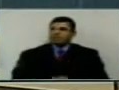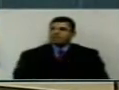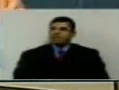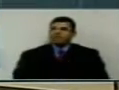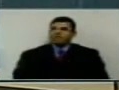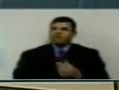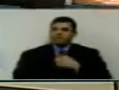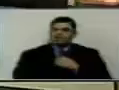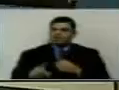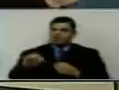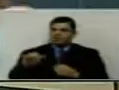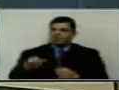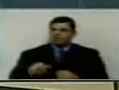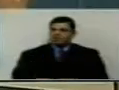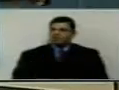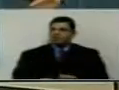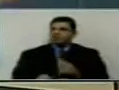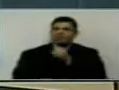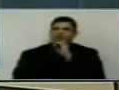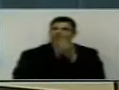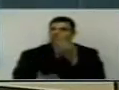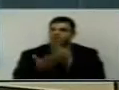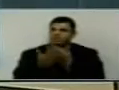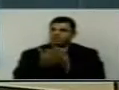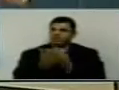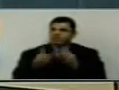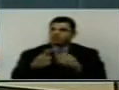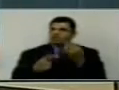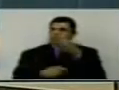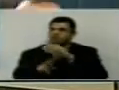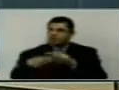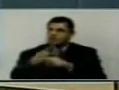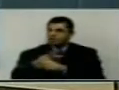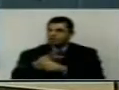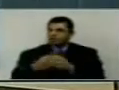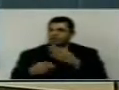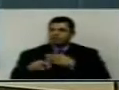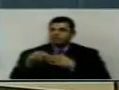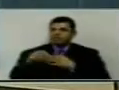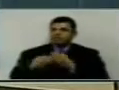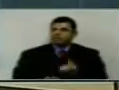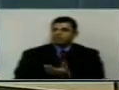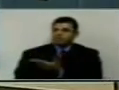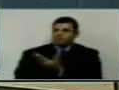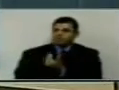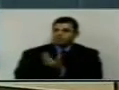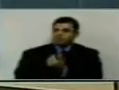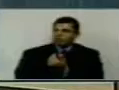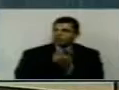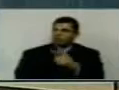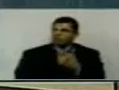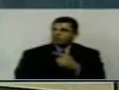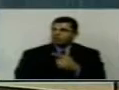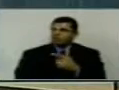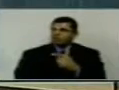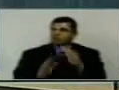a minha irmã ainda não estudava para o La Salle, foi depois, e o meu irmão mais novo ainda não estava na